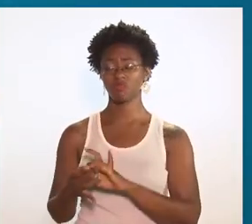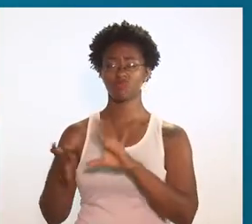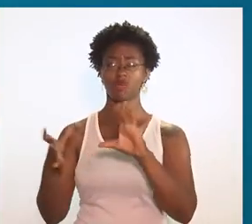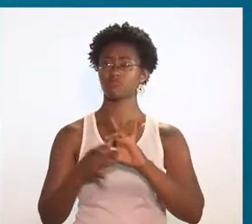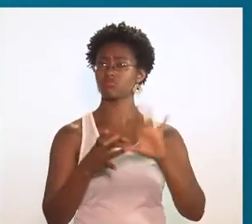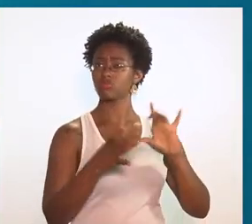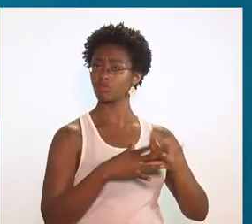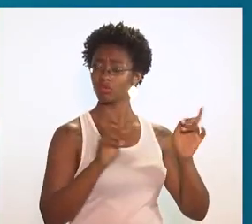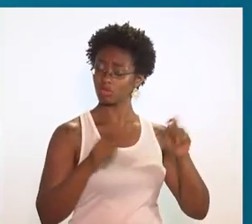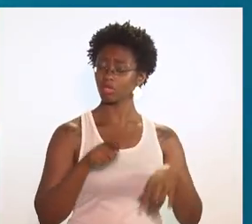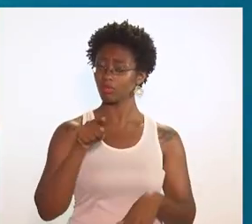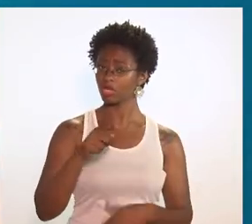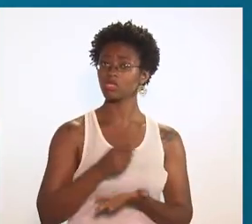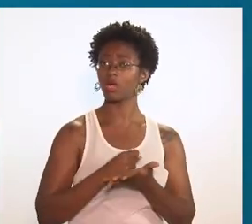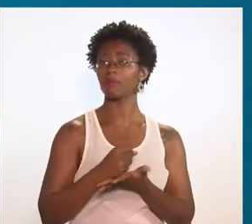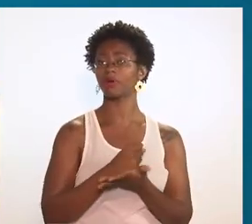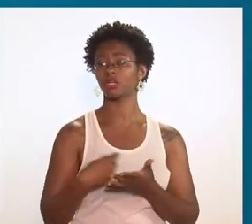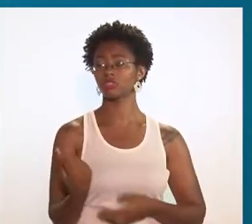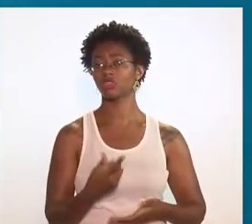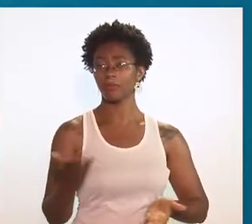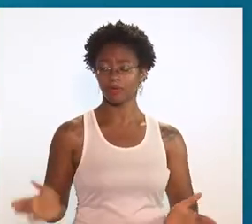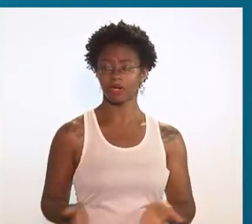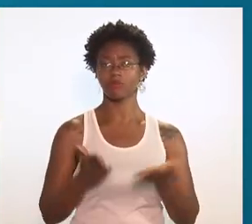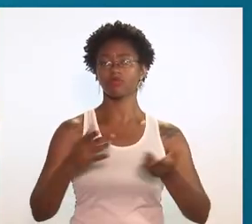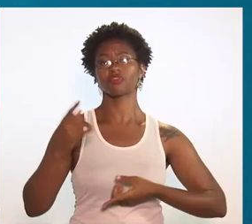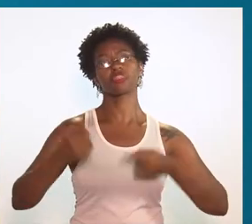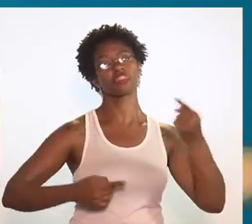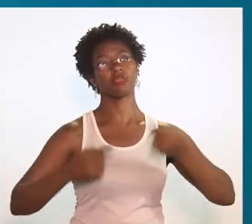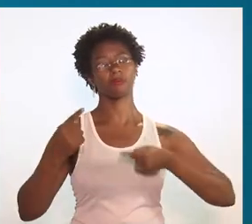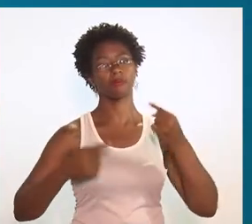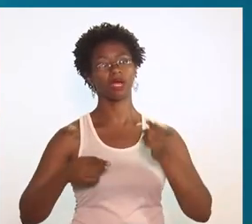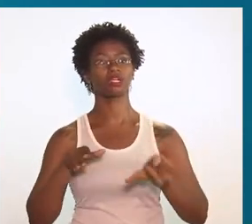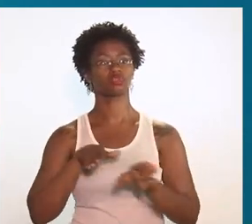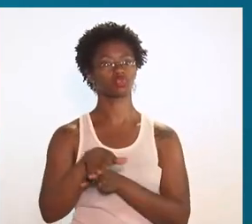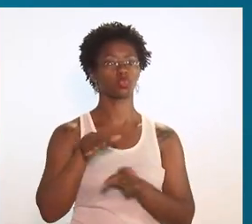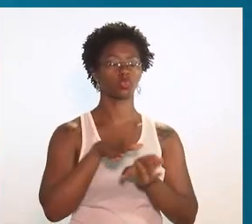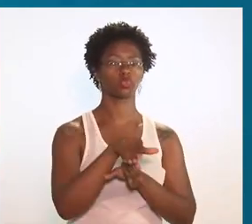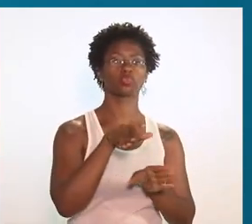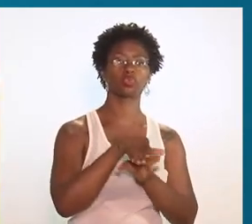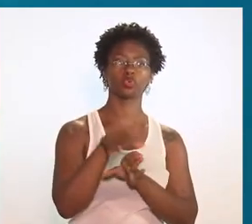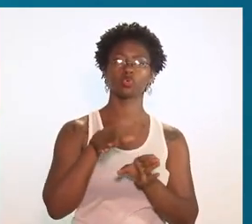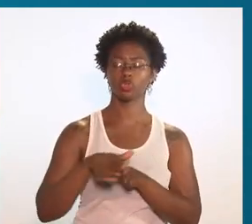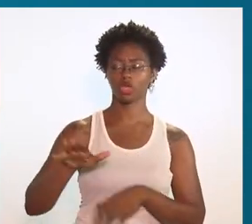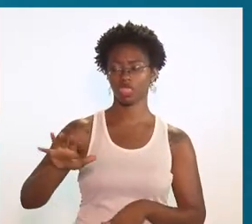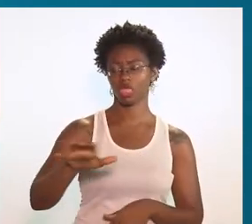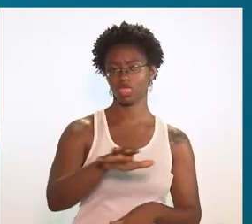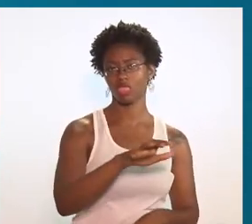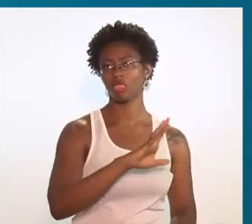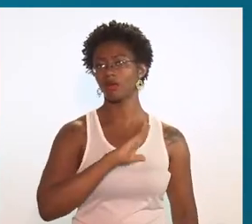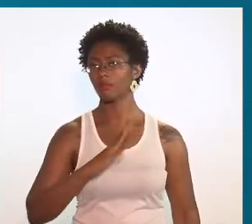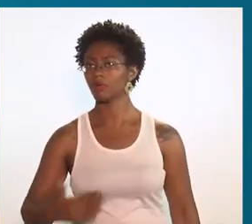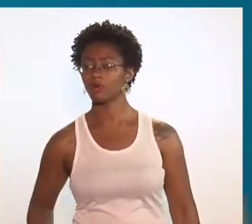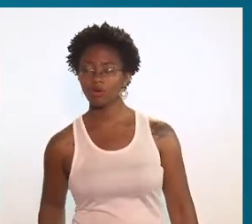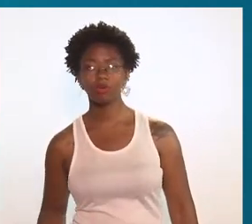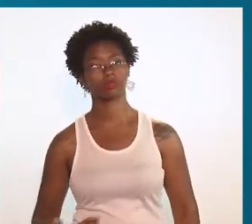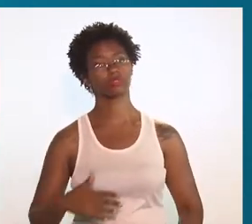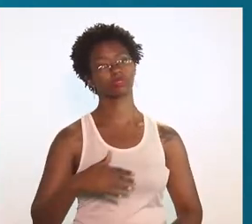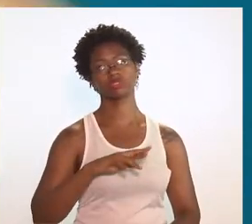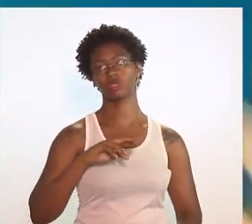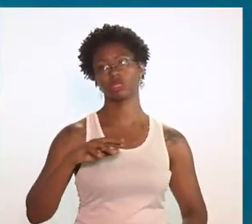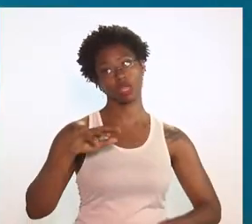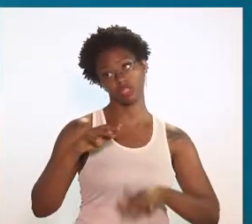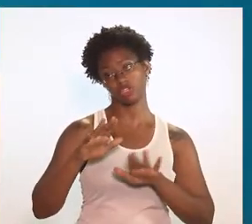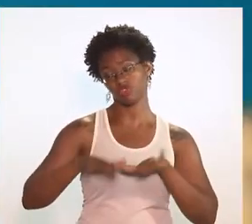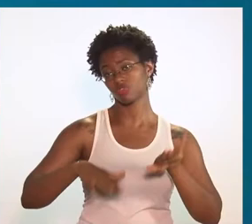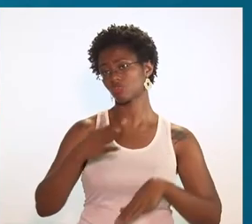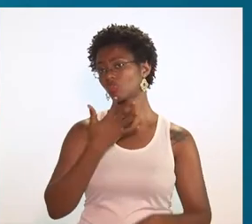essas informações ficam disponíveis e elas servem para isso, servem para a gente promover debates, servem para orientar o setor público, que